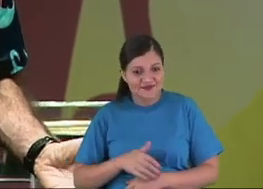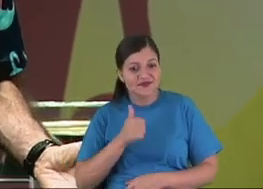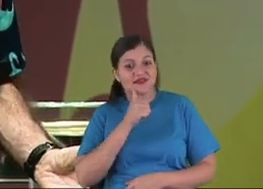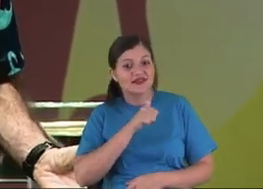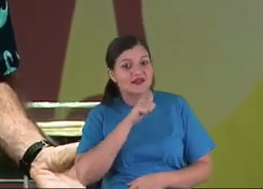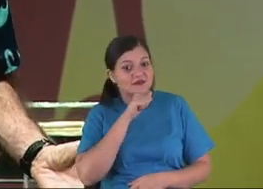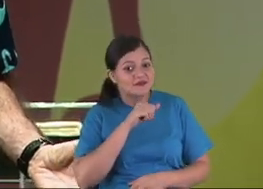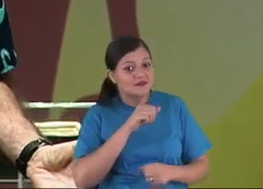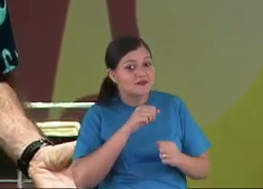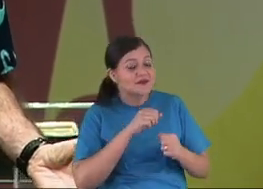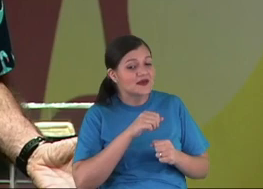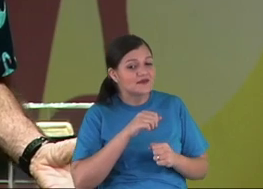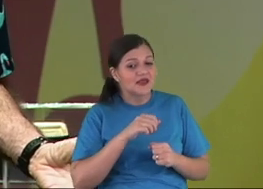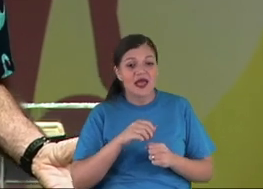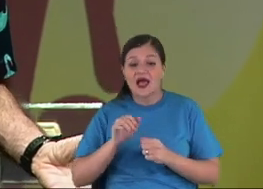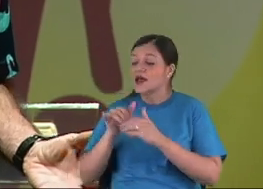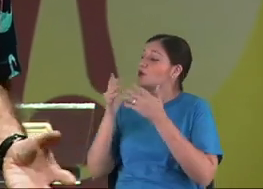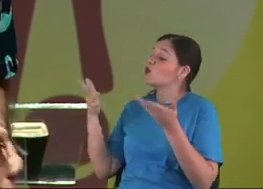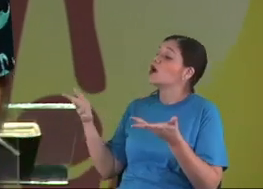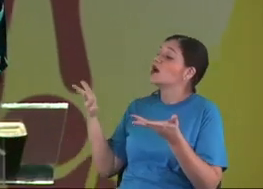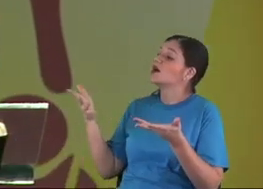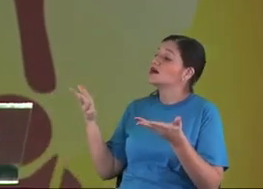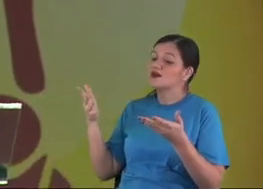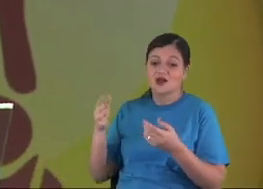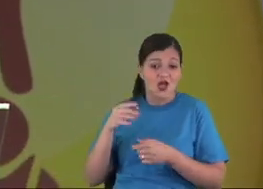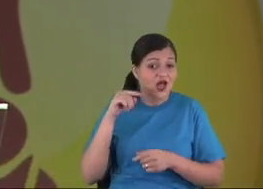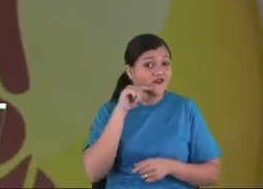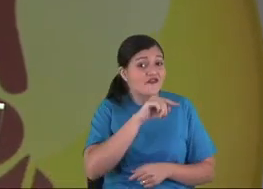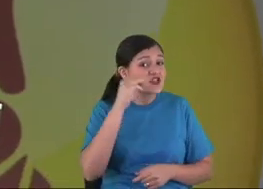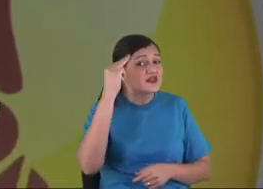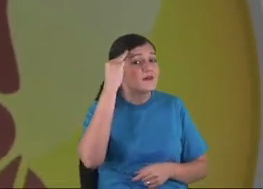digo, quando? Eu digo, quando você memorizar Salmo